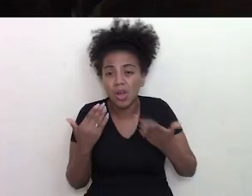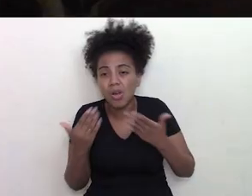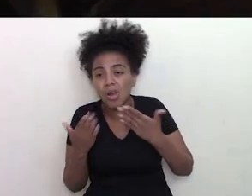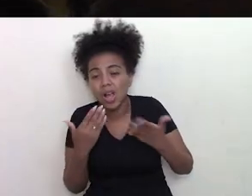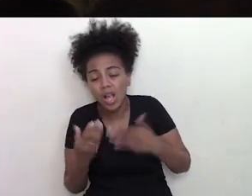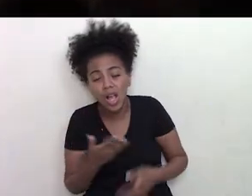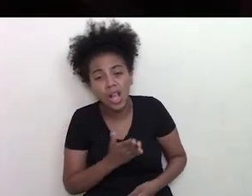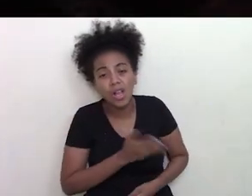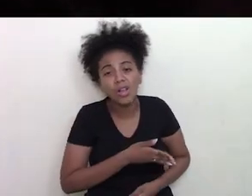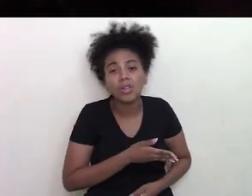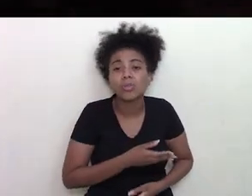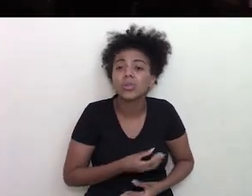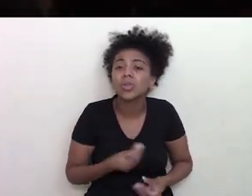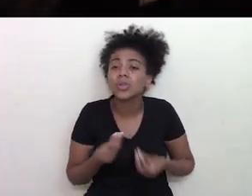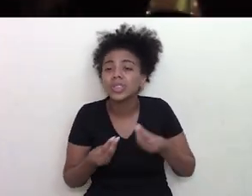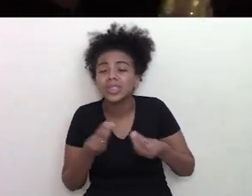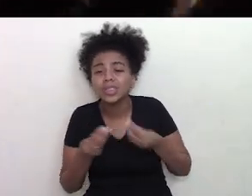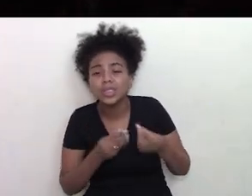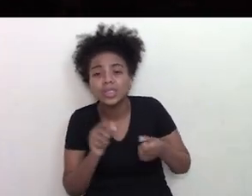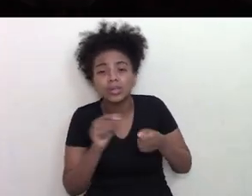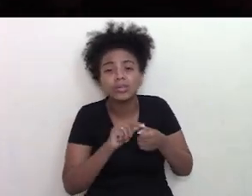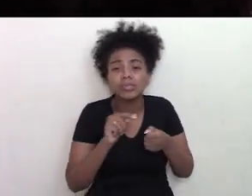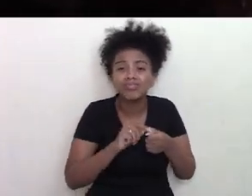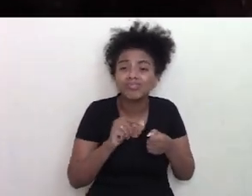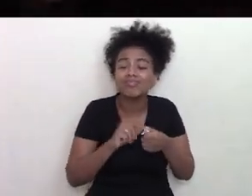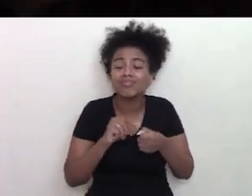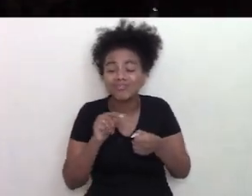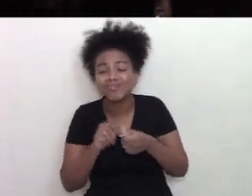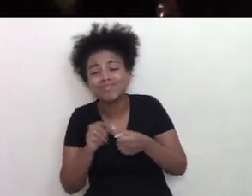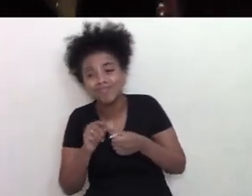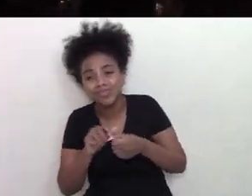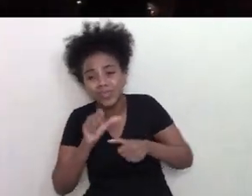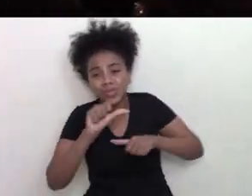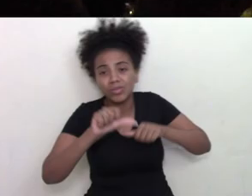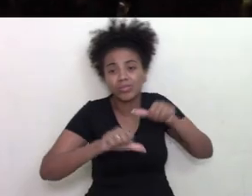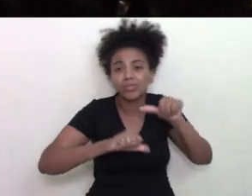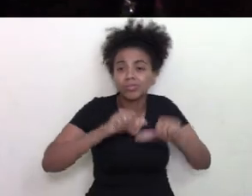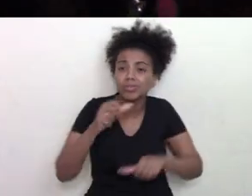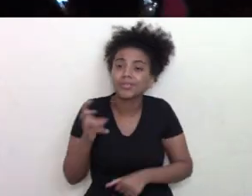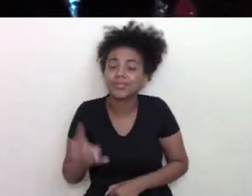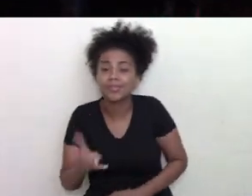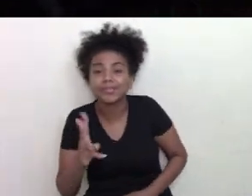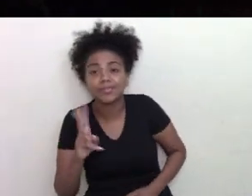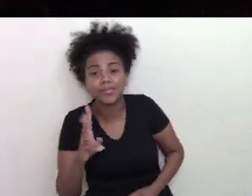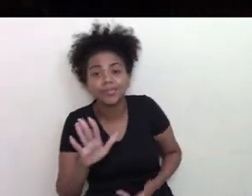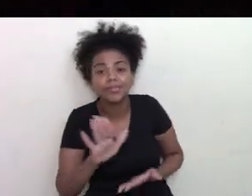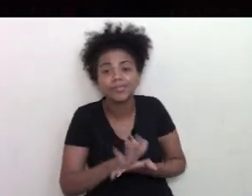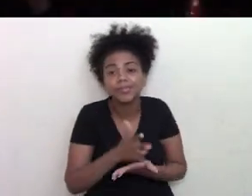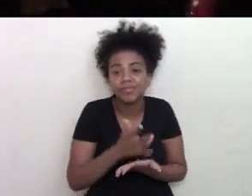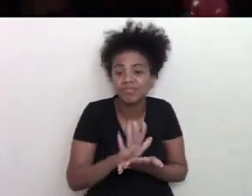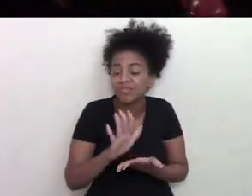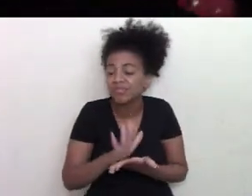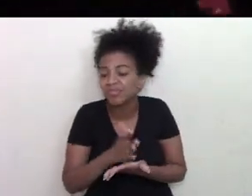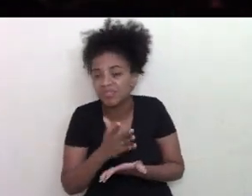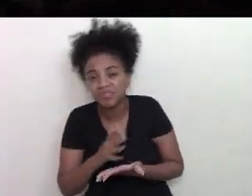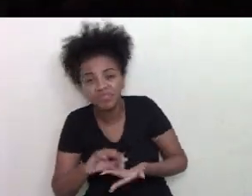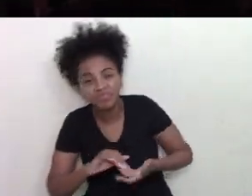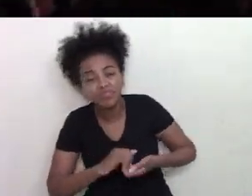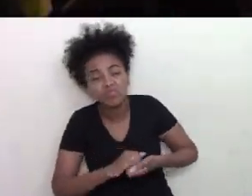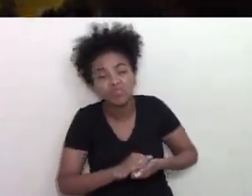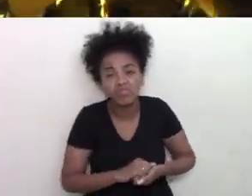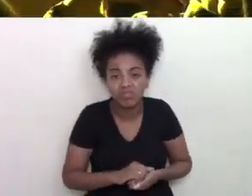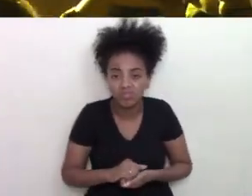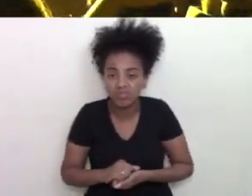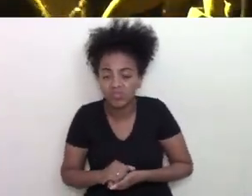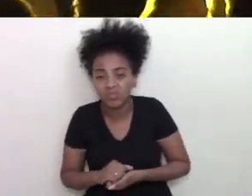Coração me faz. Como é que você faz um negócio desses? Trocaram pra sempre por às vezes.